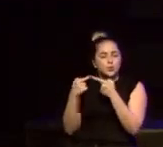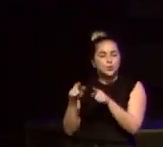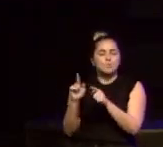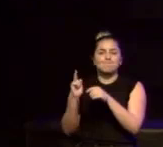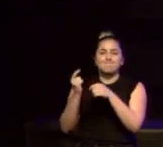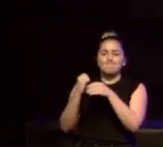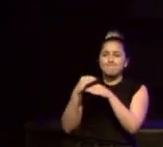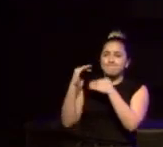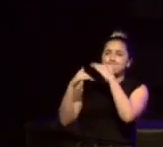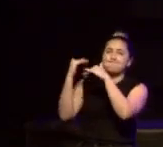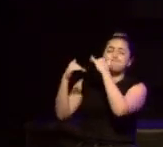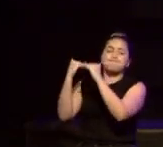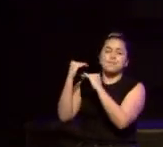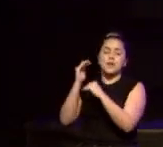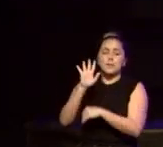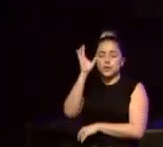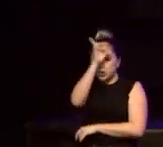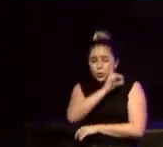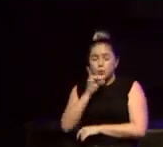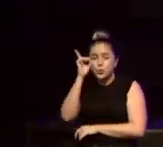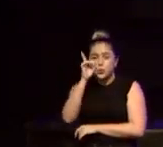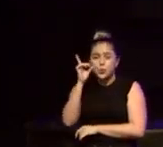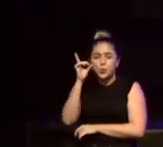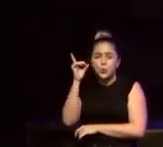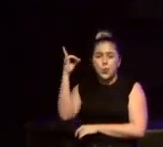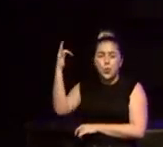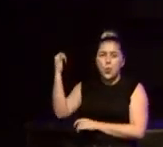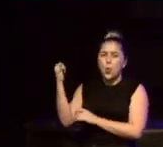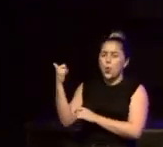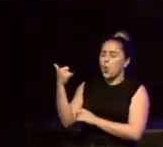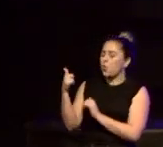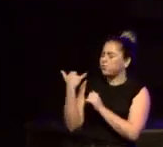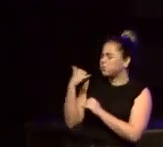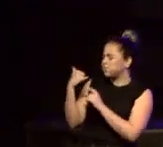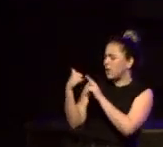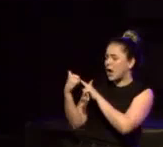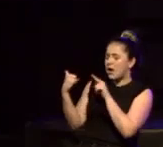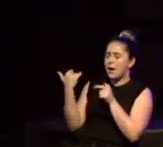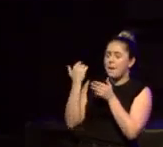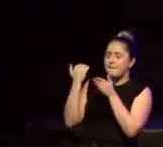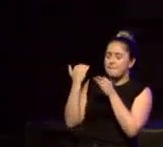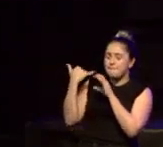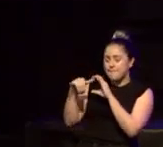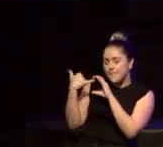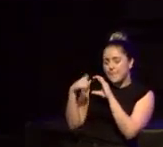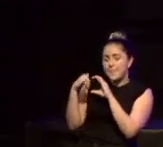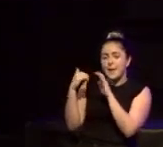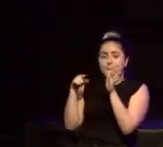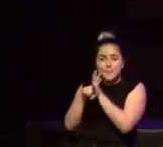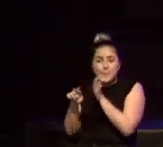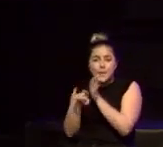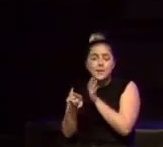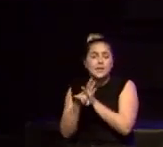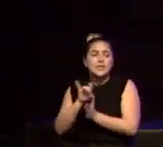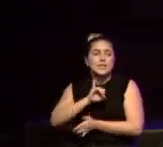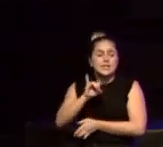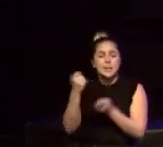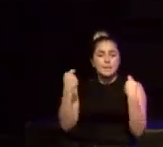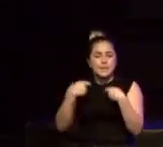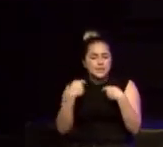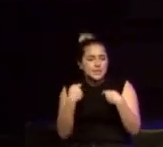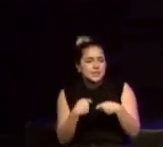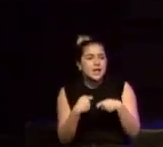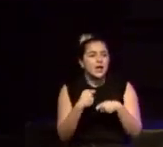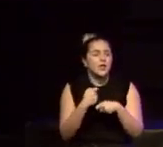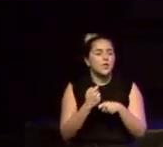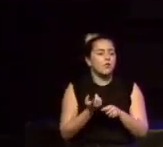dos primeiros domingos aqui, nós recebemos uma ligação no nosso celular, perguntando se a gente precisava de alguma coisa, se o João estava ficando bem, se ele